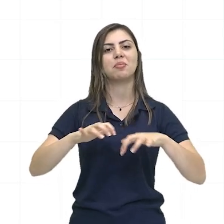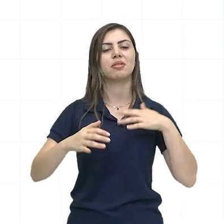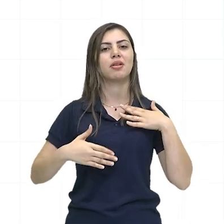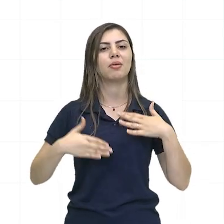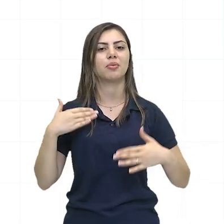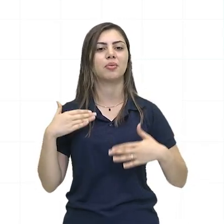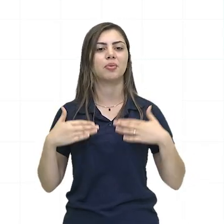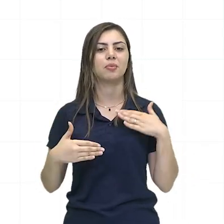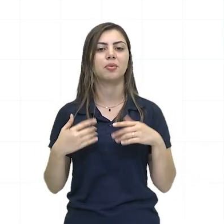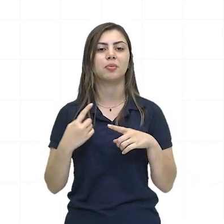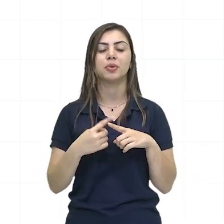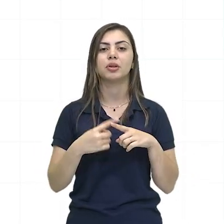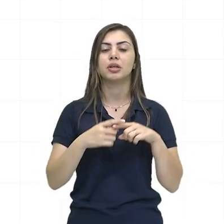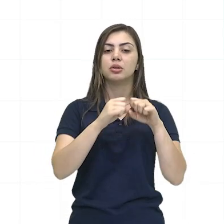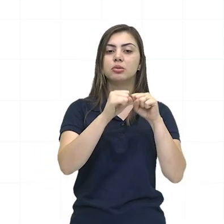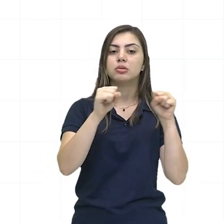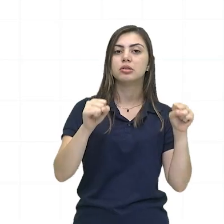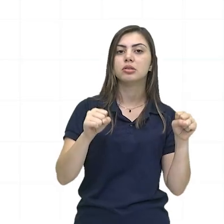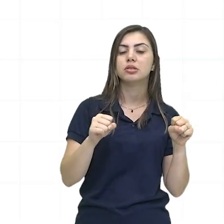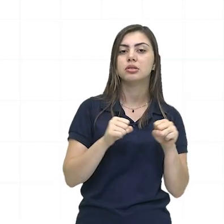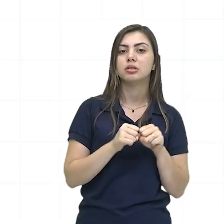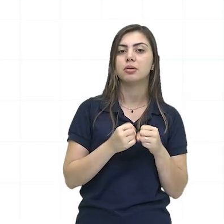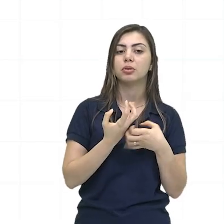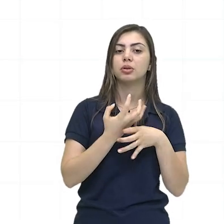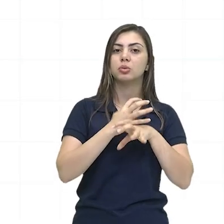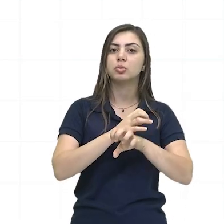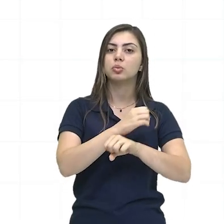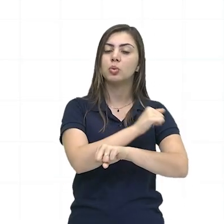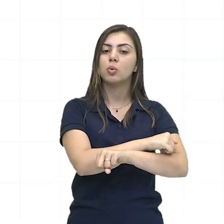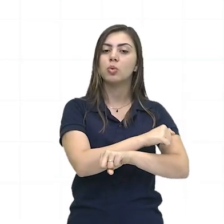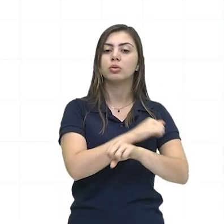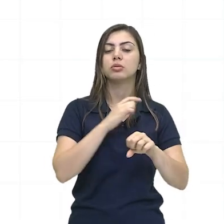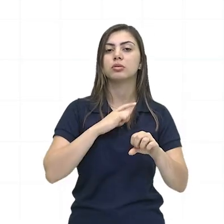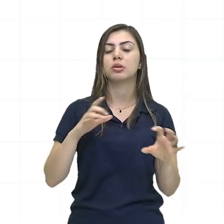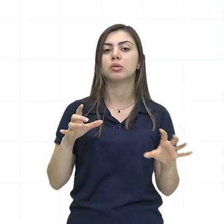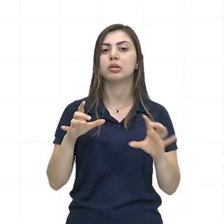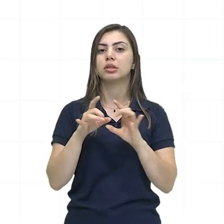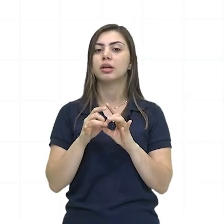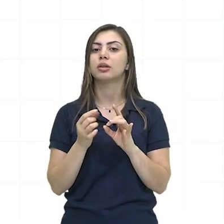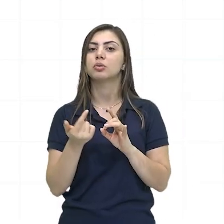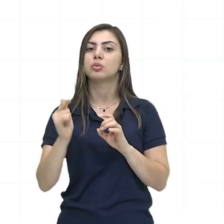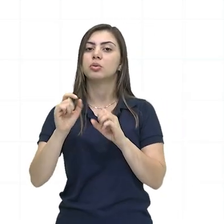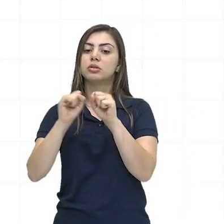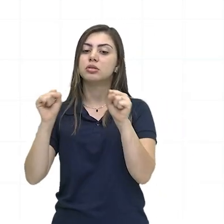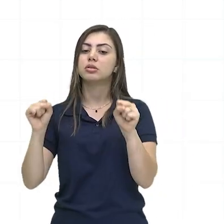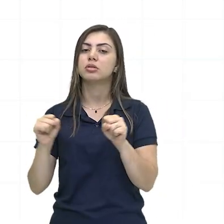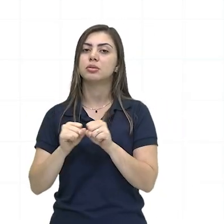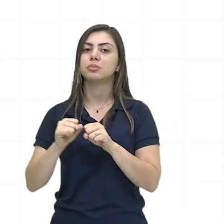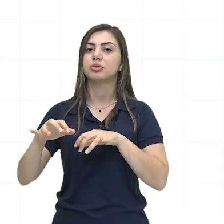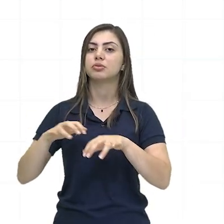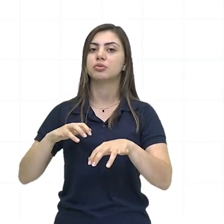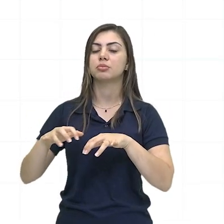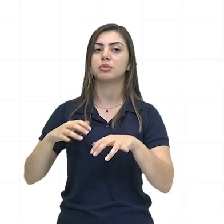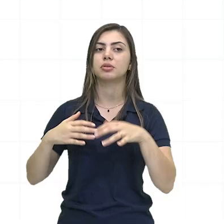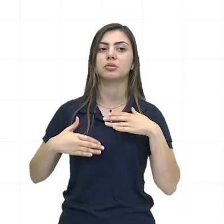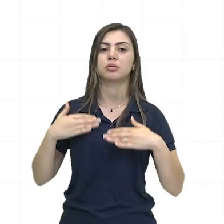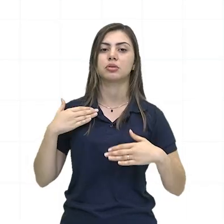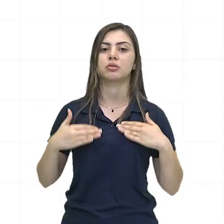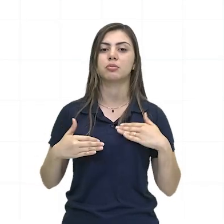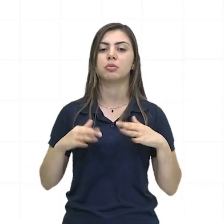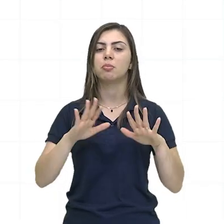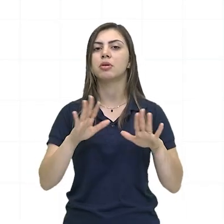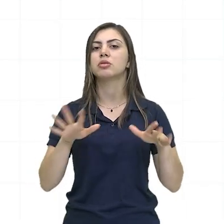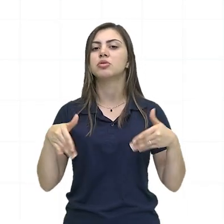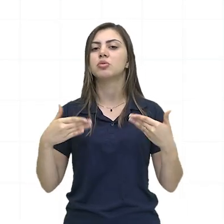ele trabalha junto com o sistema muscular e articular e forma o sistema locomotor. E qual é o papel do